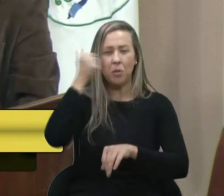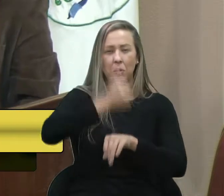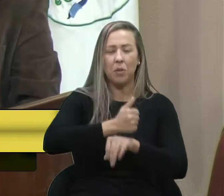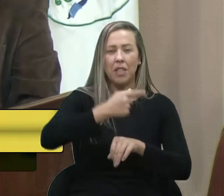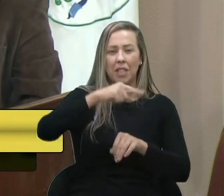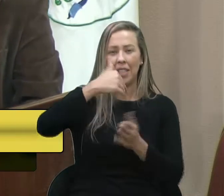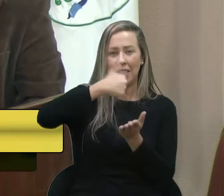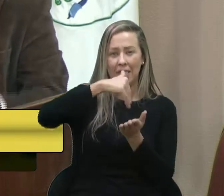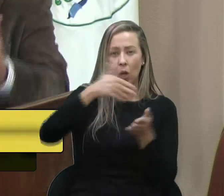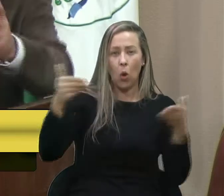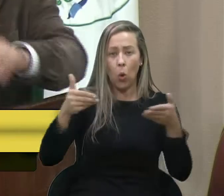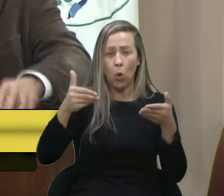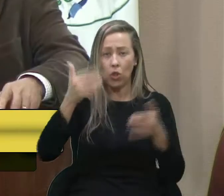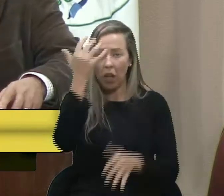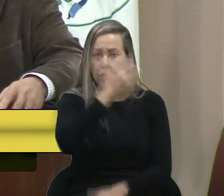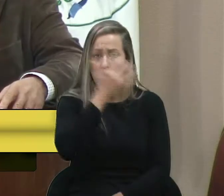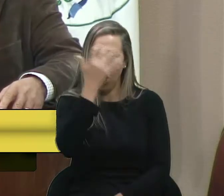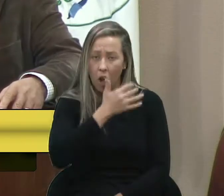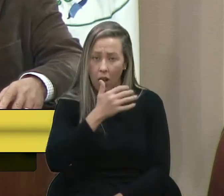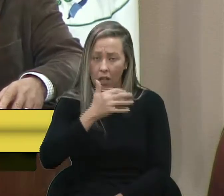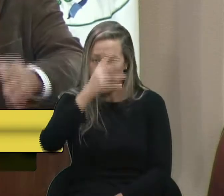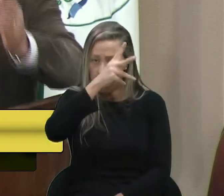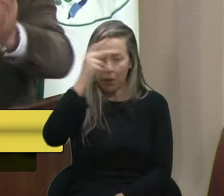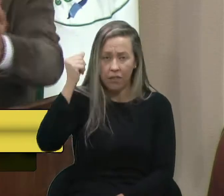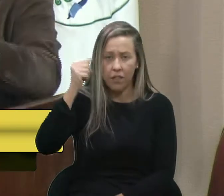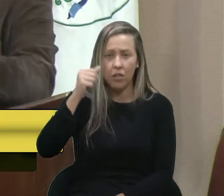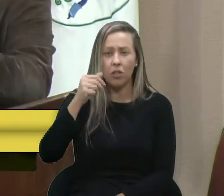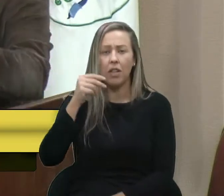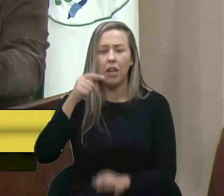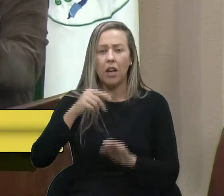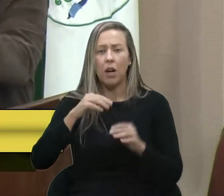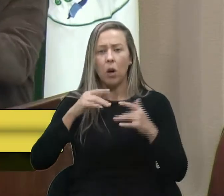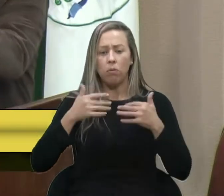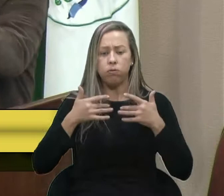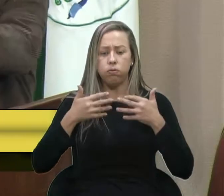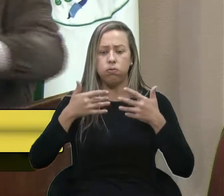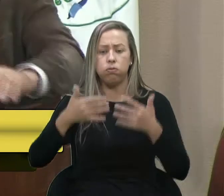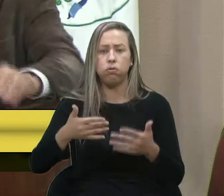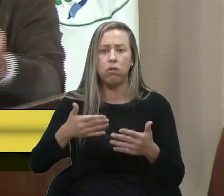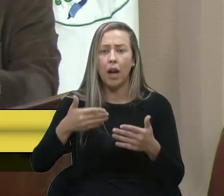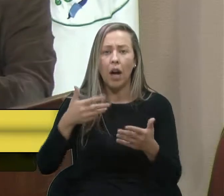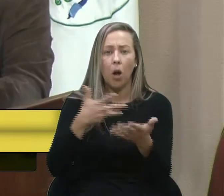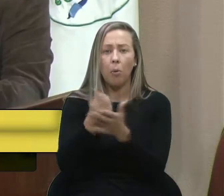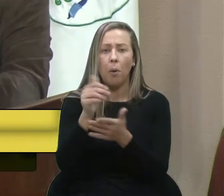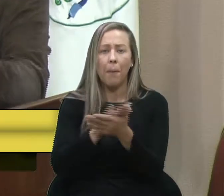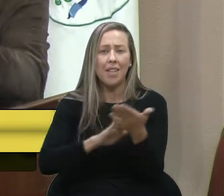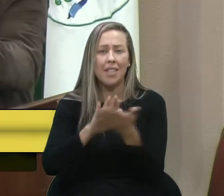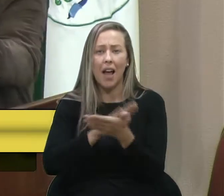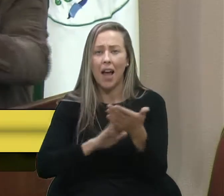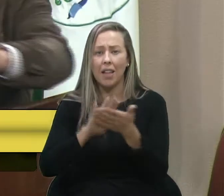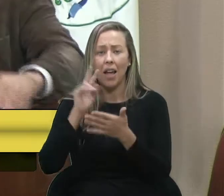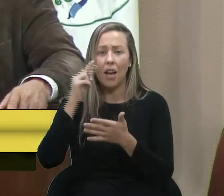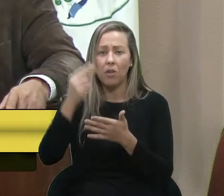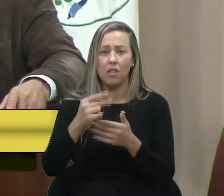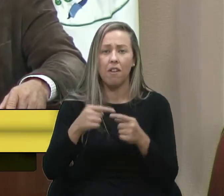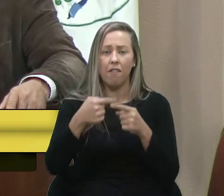secretário, hoje prefeito Adilado Domênico, de lá para cá não veio mais nada, e as consequências